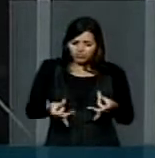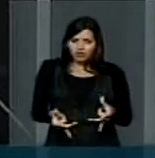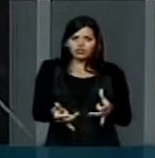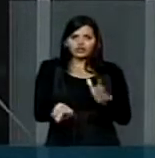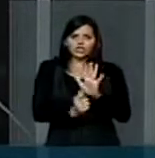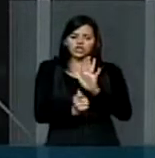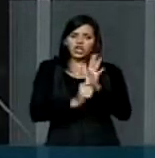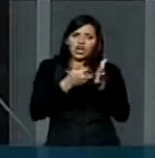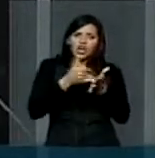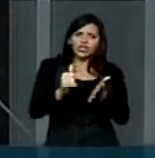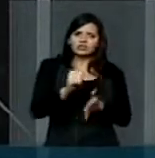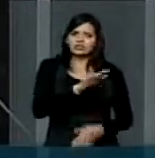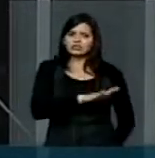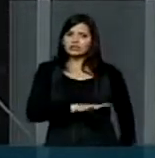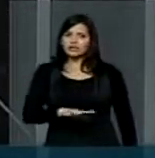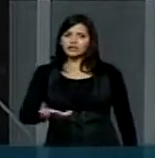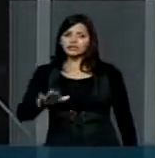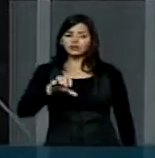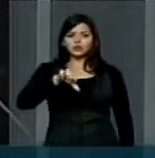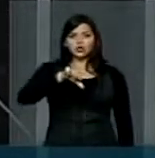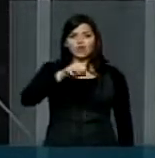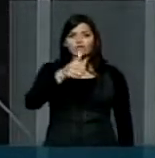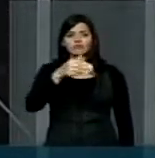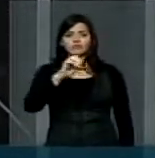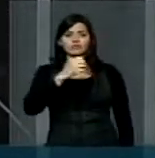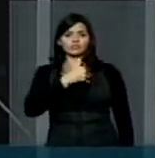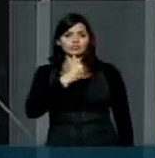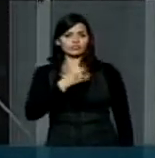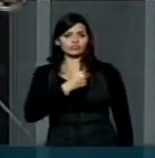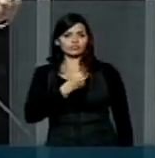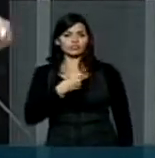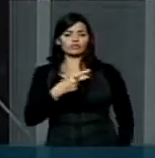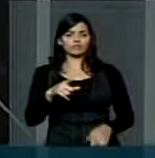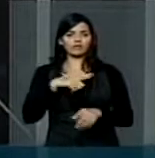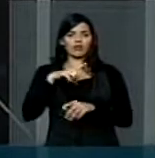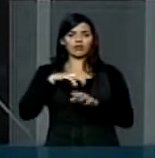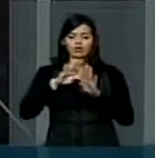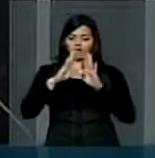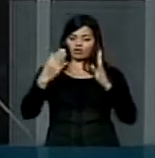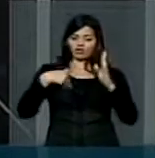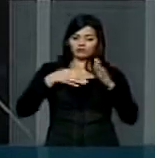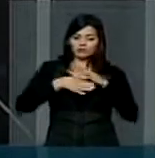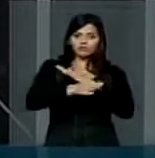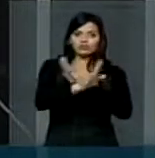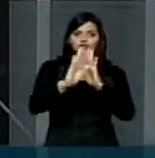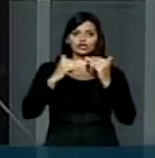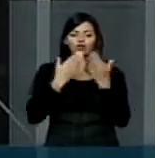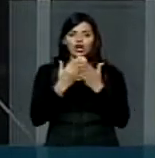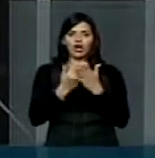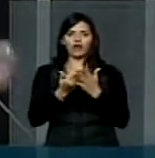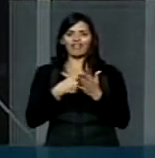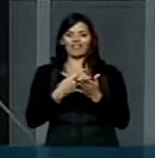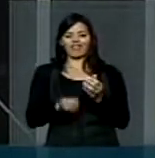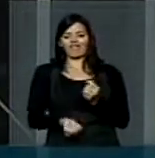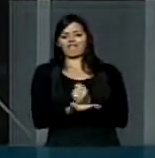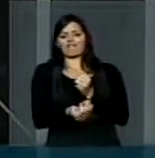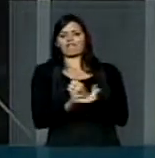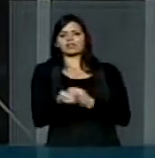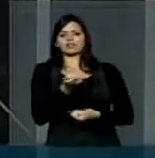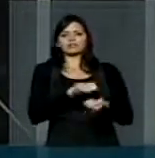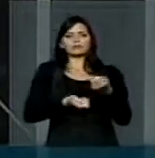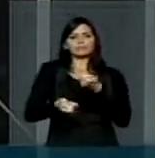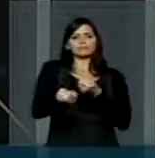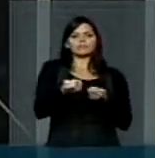drogas, crianças de 9, 10 anos, que na porta das escolas têm sido sujeitados,